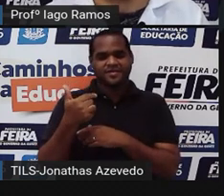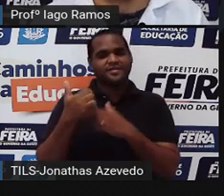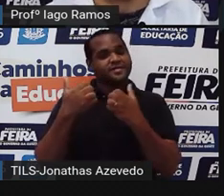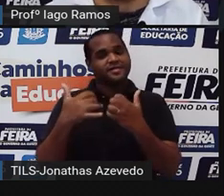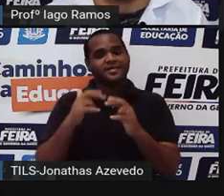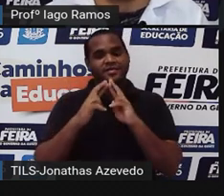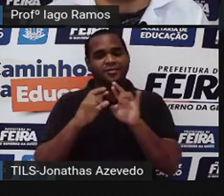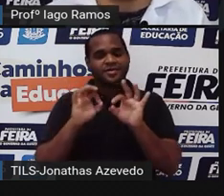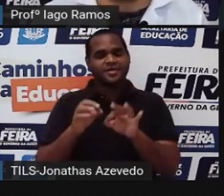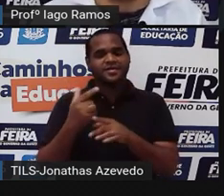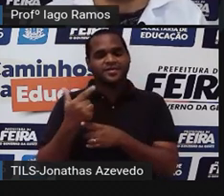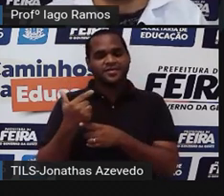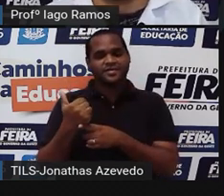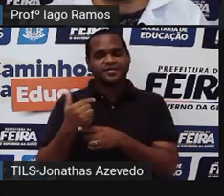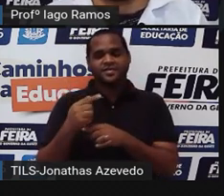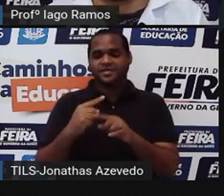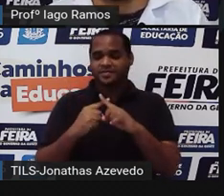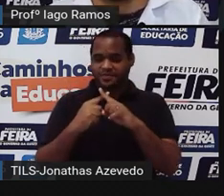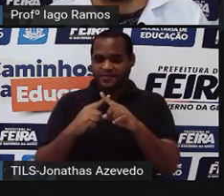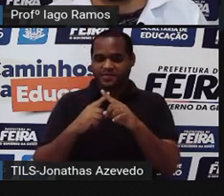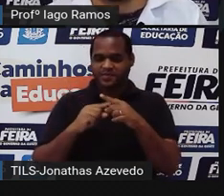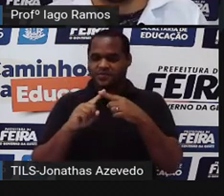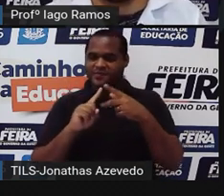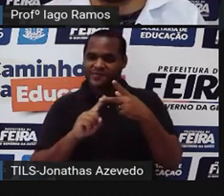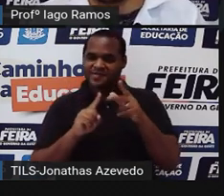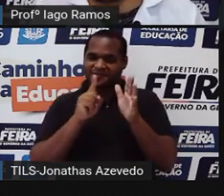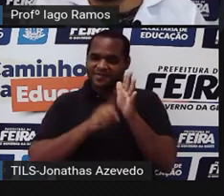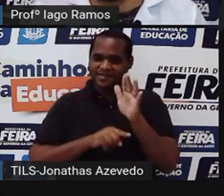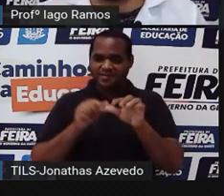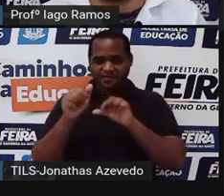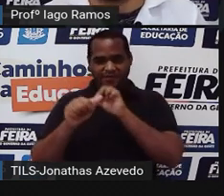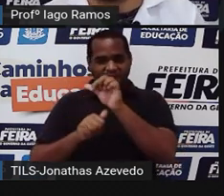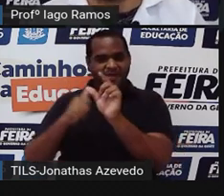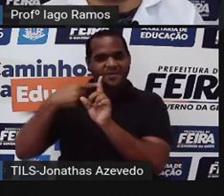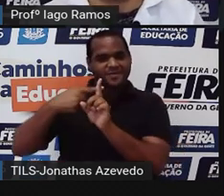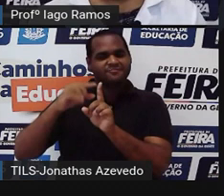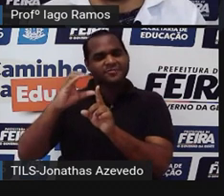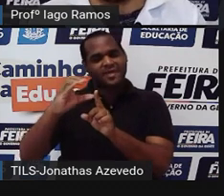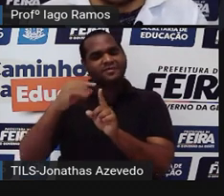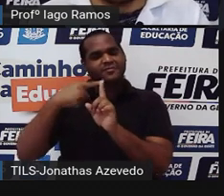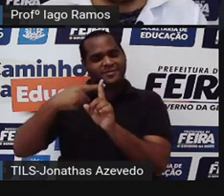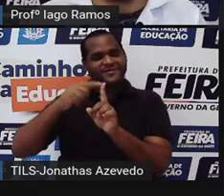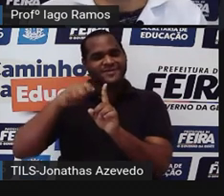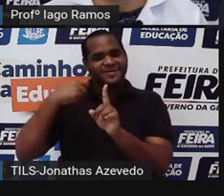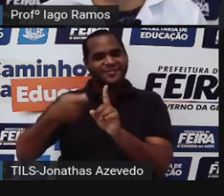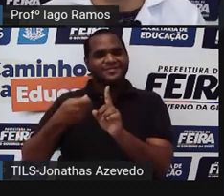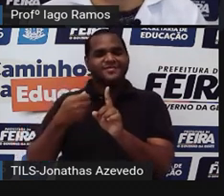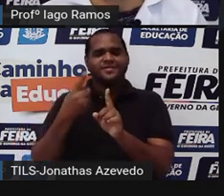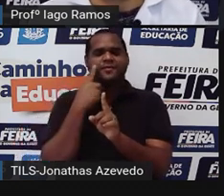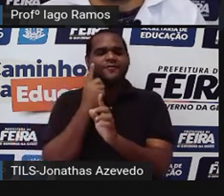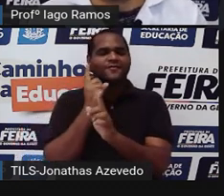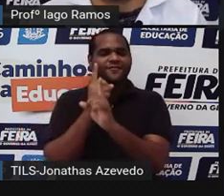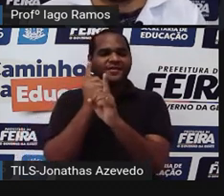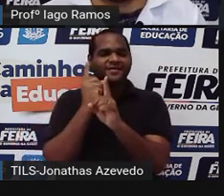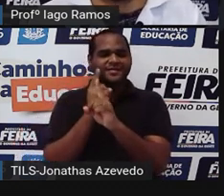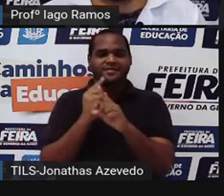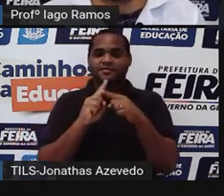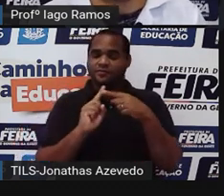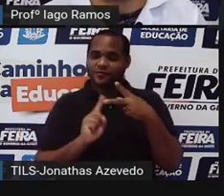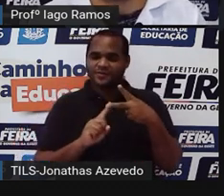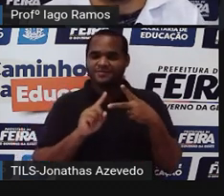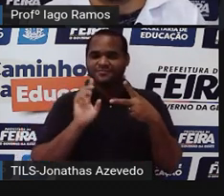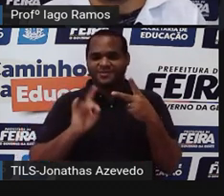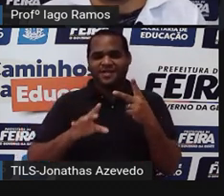12. Porque se eu multiplico dois números negativos, dá positivo. O C é positivo. Então, eu achei as duas